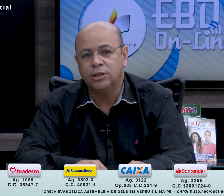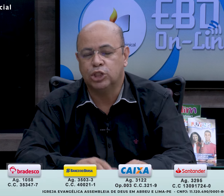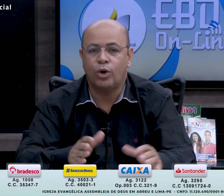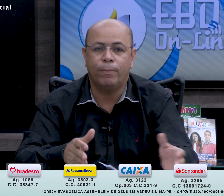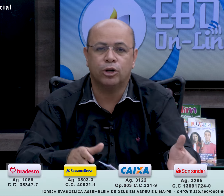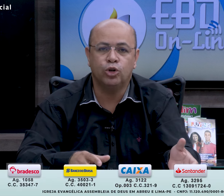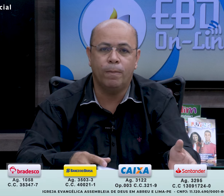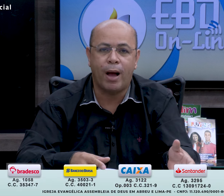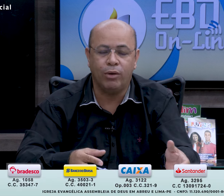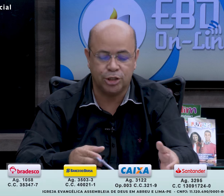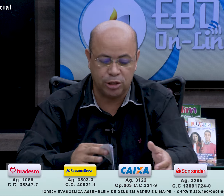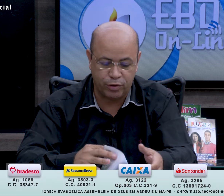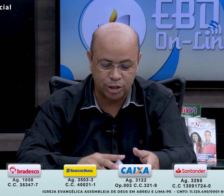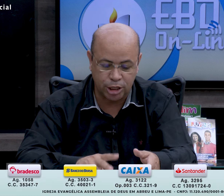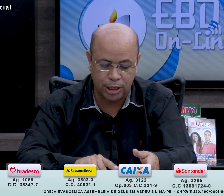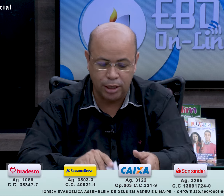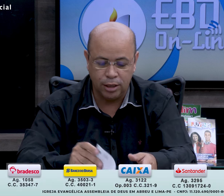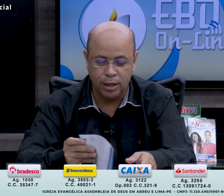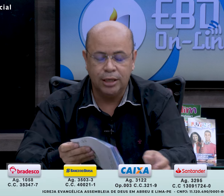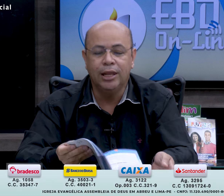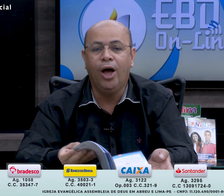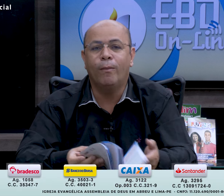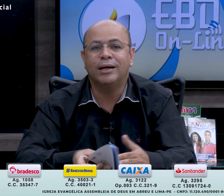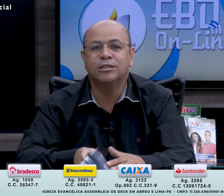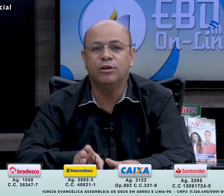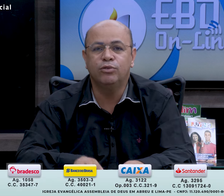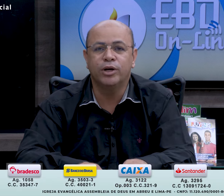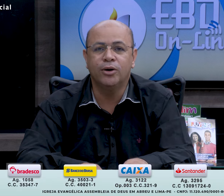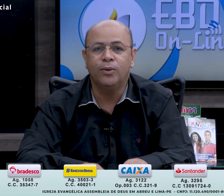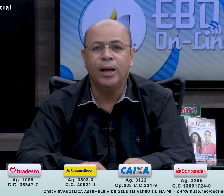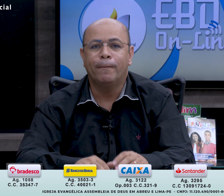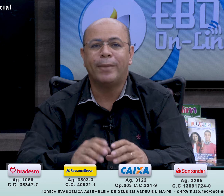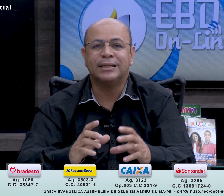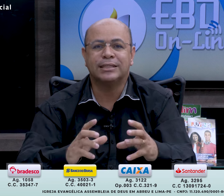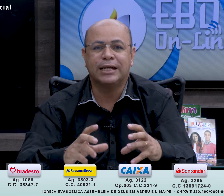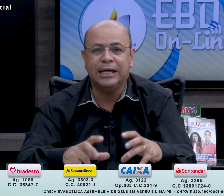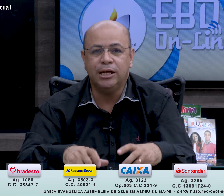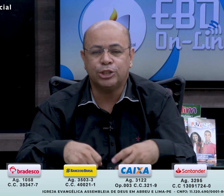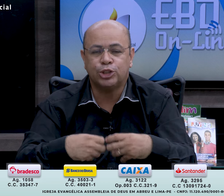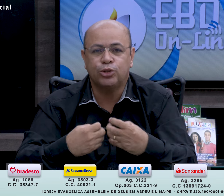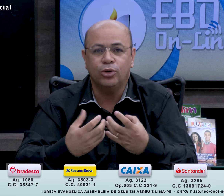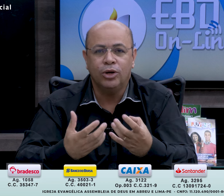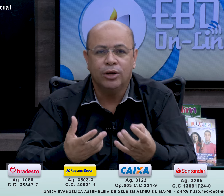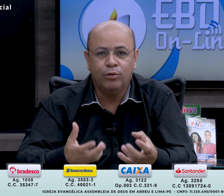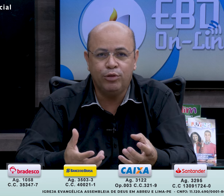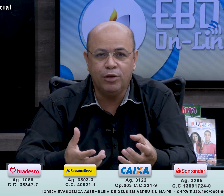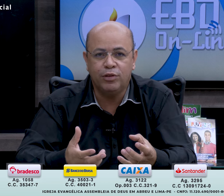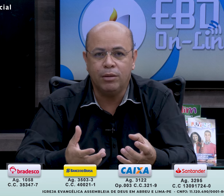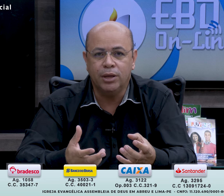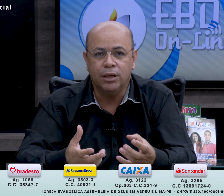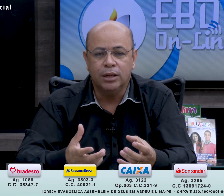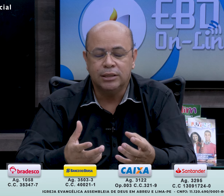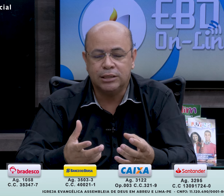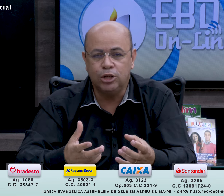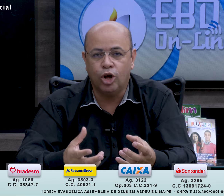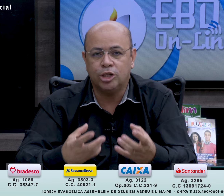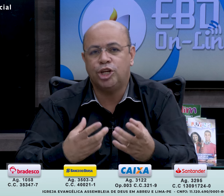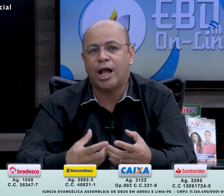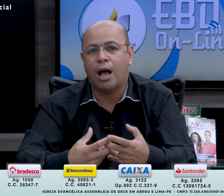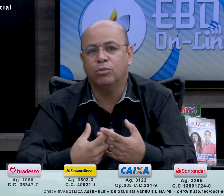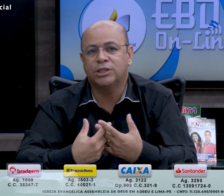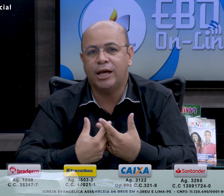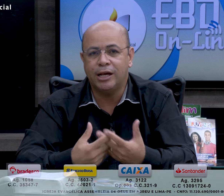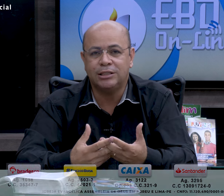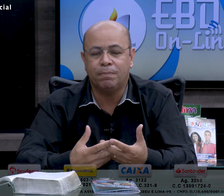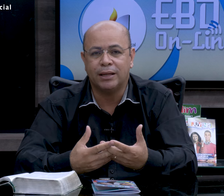disse O apóstolo Paulo e a gente fecha aqui não mais vivo eu mas Cristo vive em mim se nós